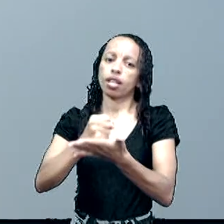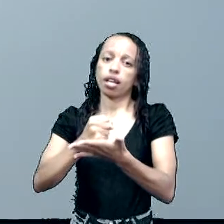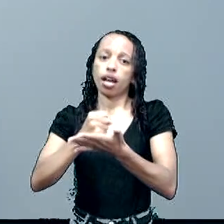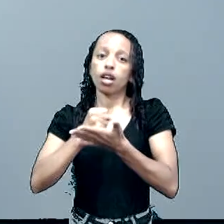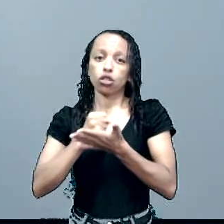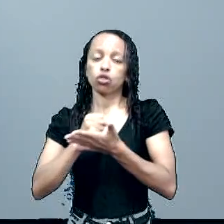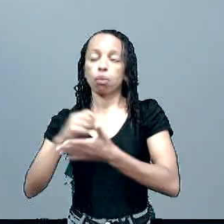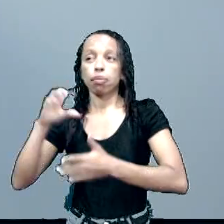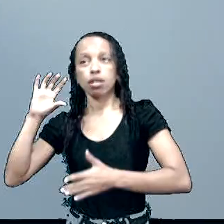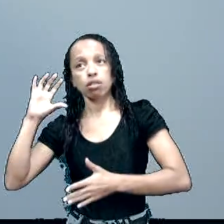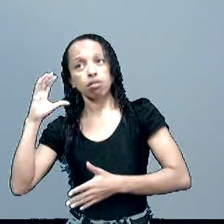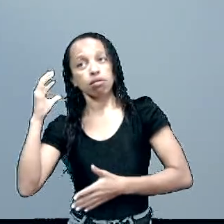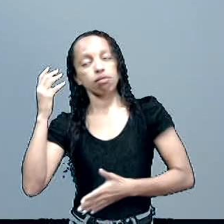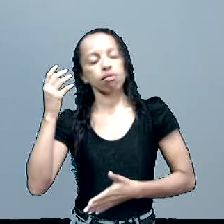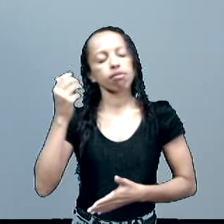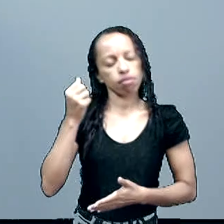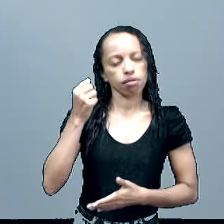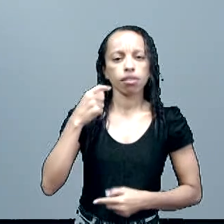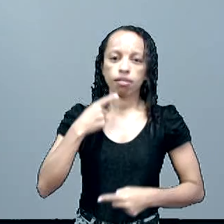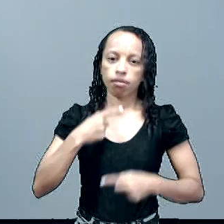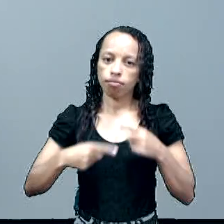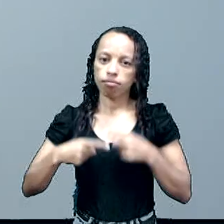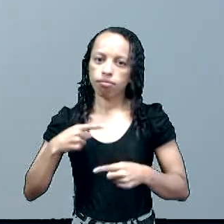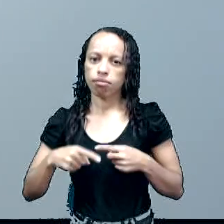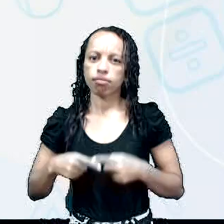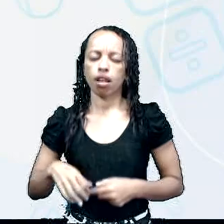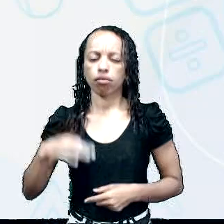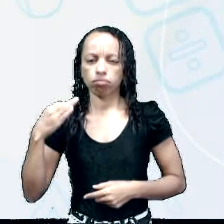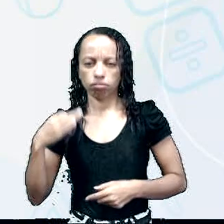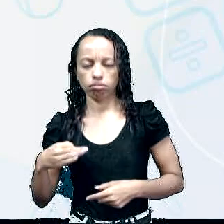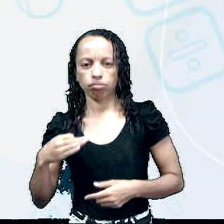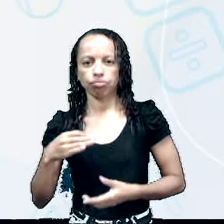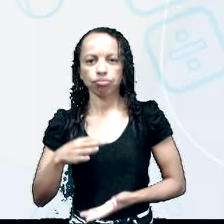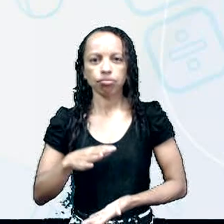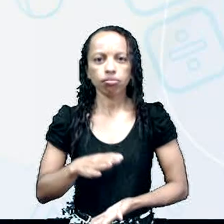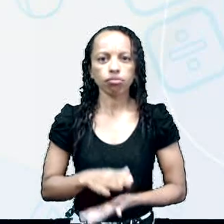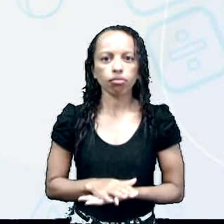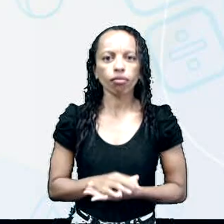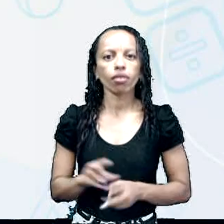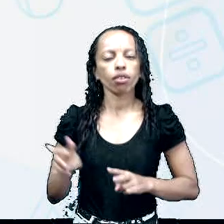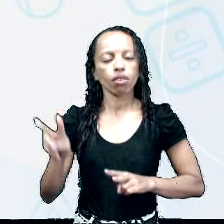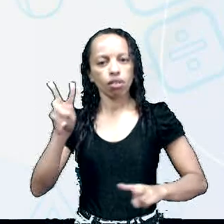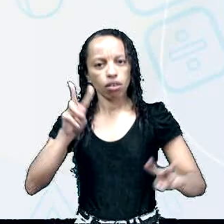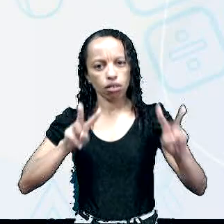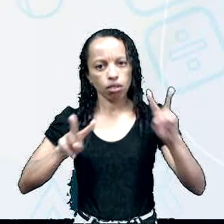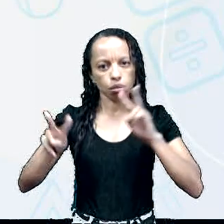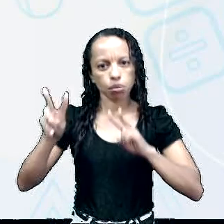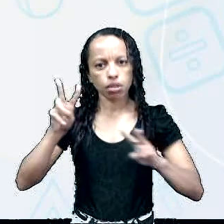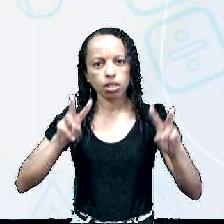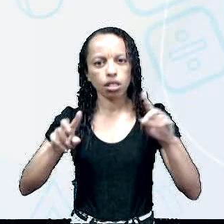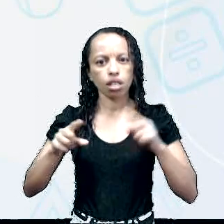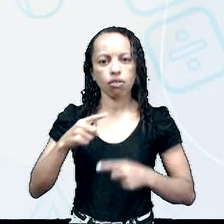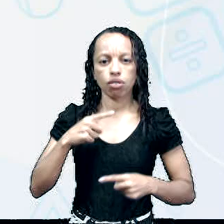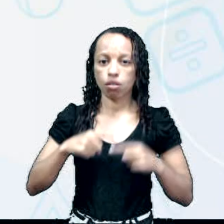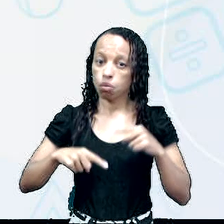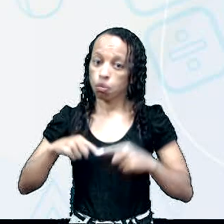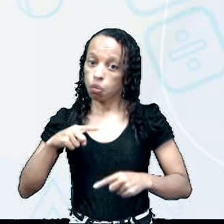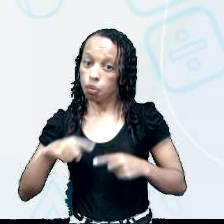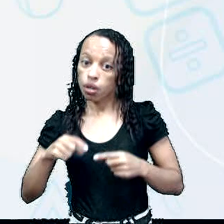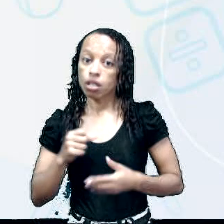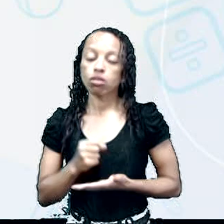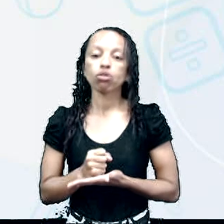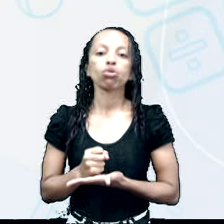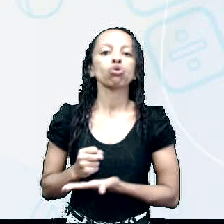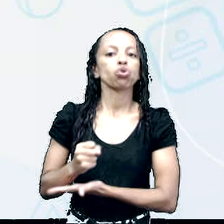soluções para que essas ferramentas funcionam observa e na tela que existem métodos básicos de orientação